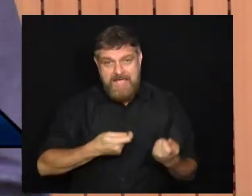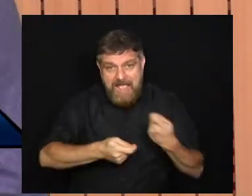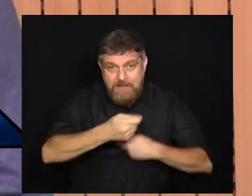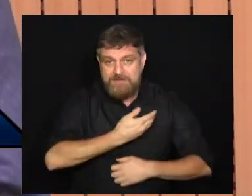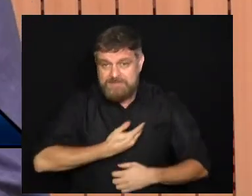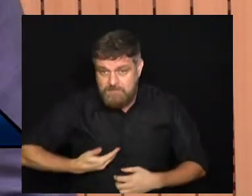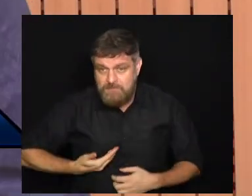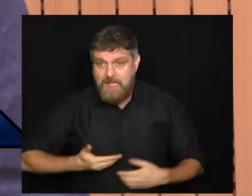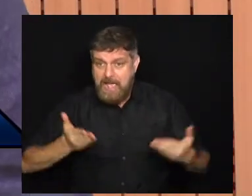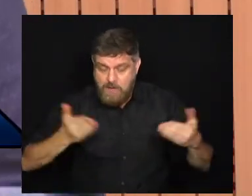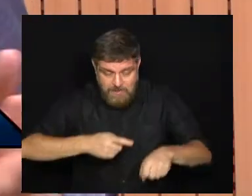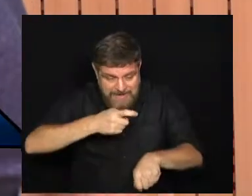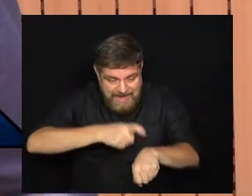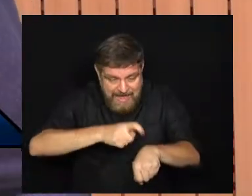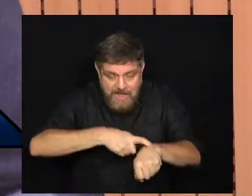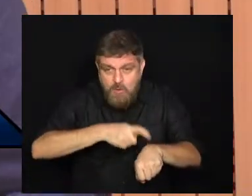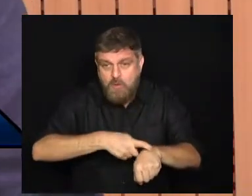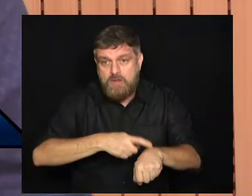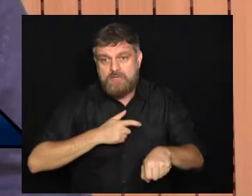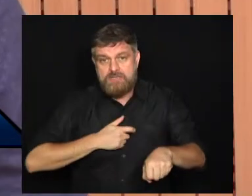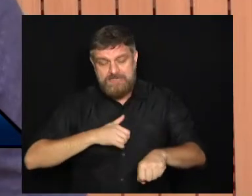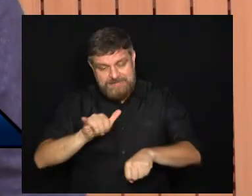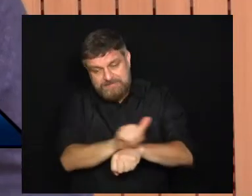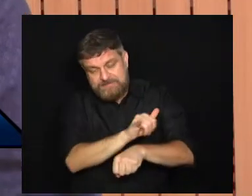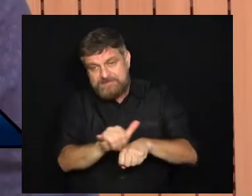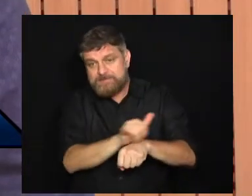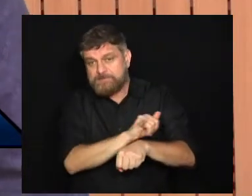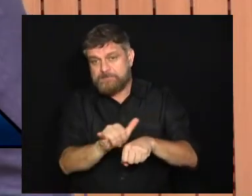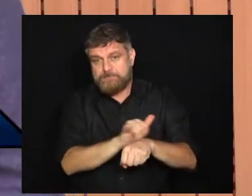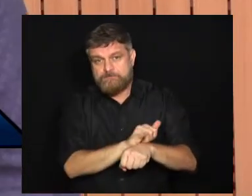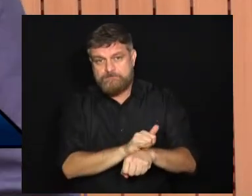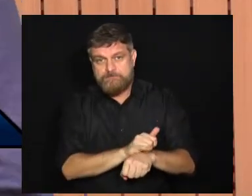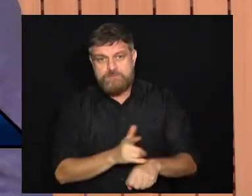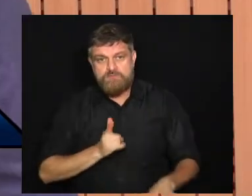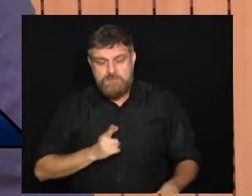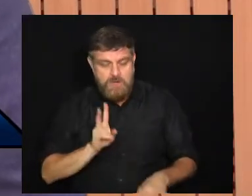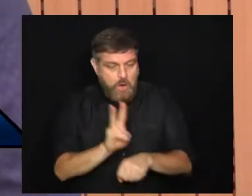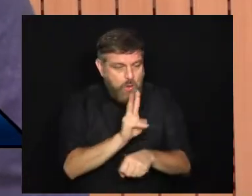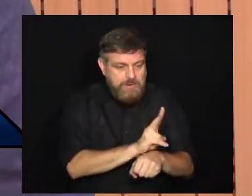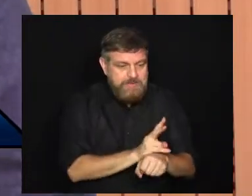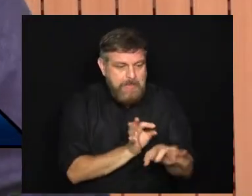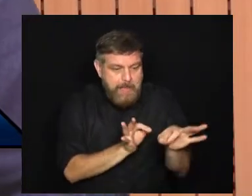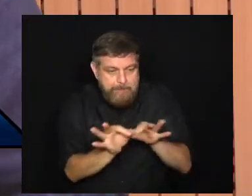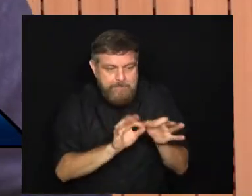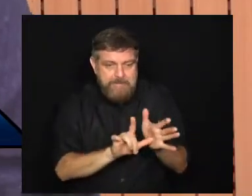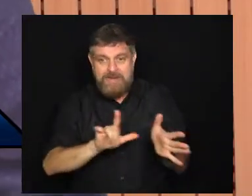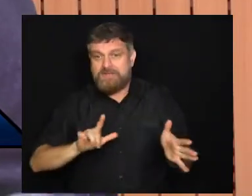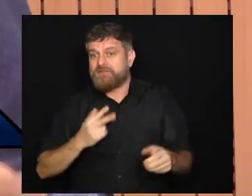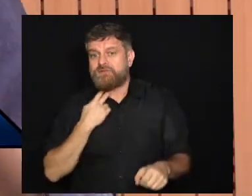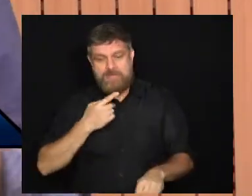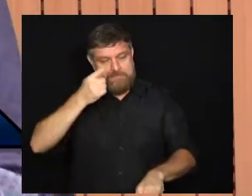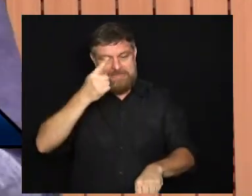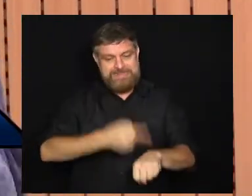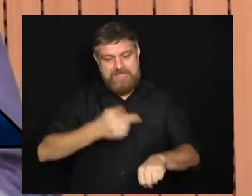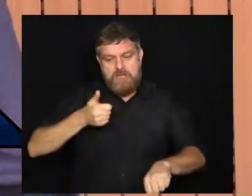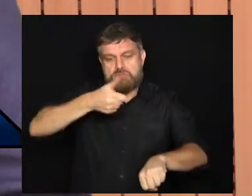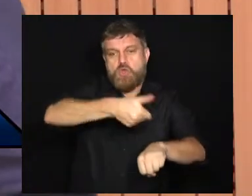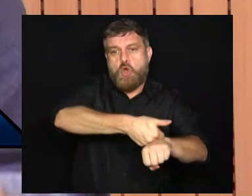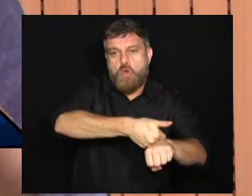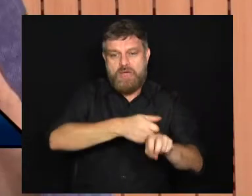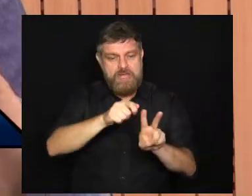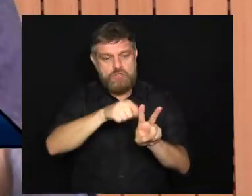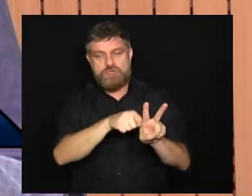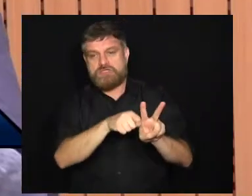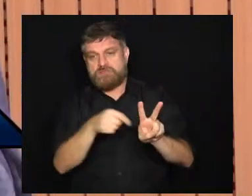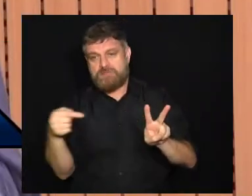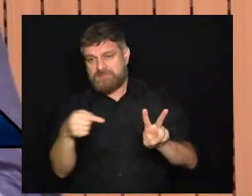pública, agora é a hora para que as medidas de antecipação, preparo sejam tomadas. Não adianta daqui a 1, 2 meses,